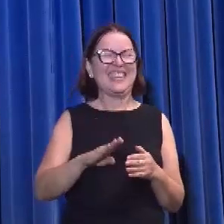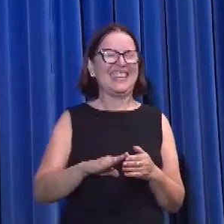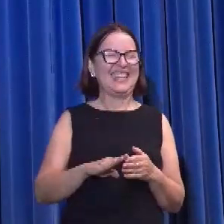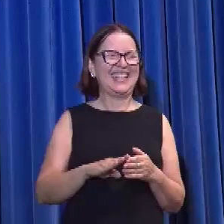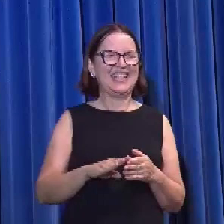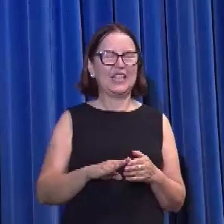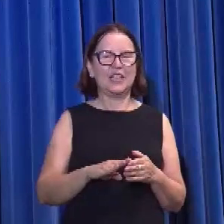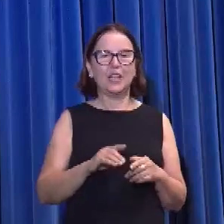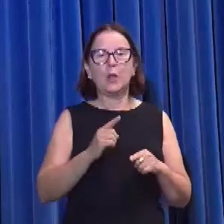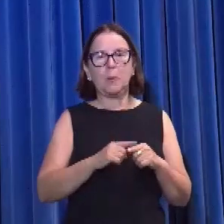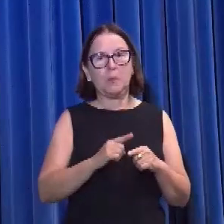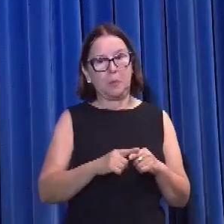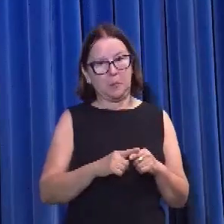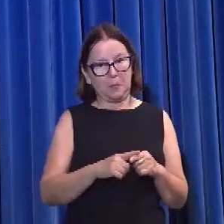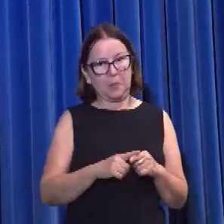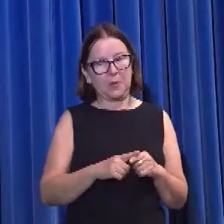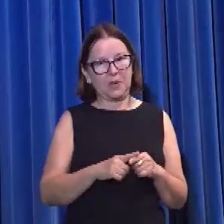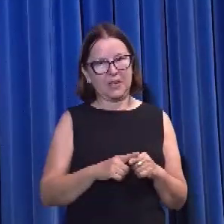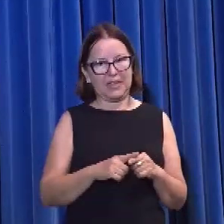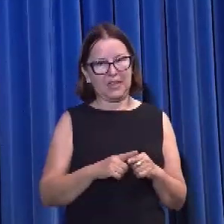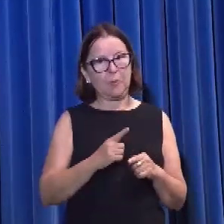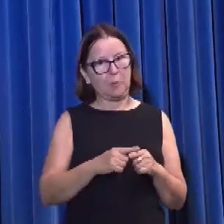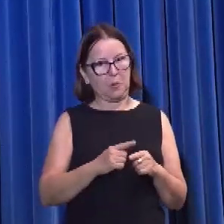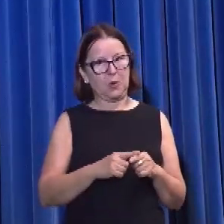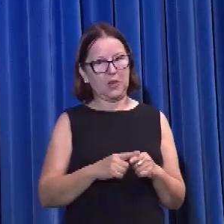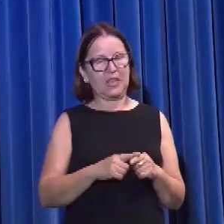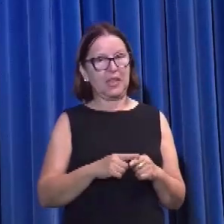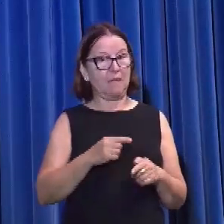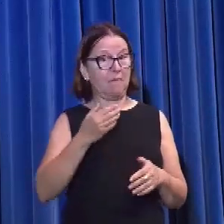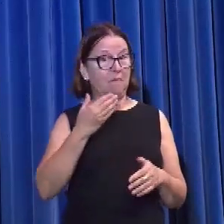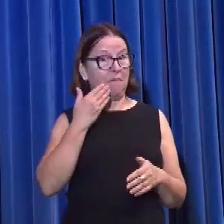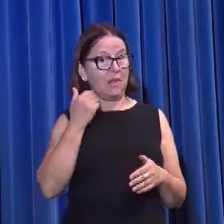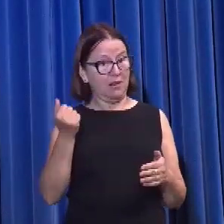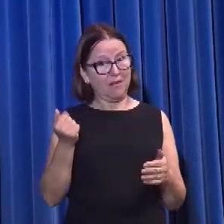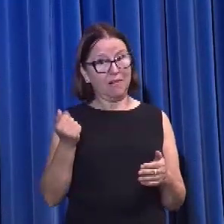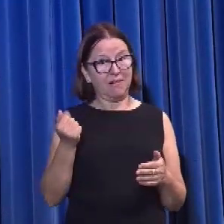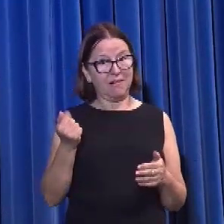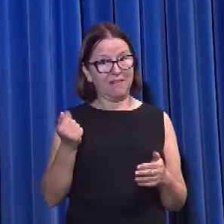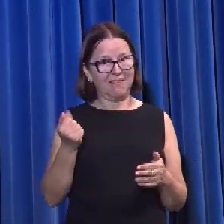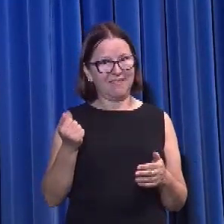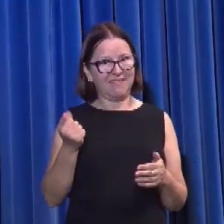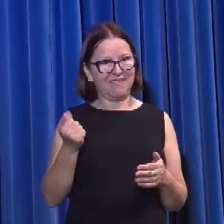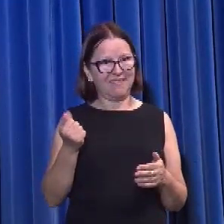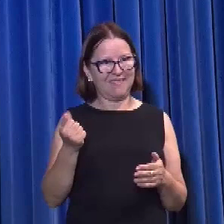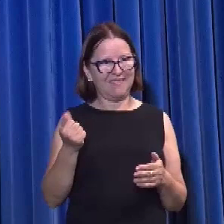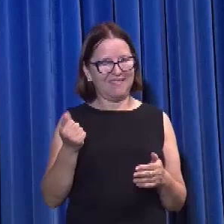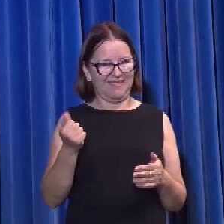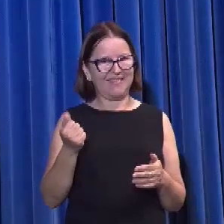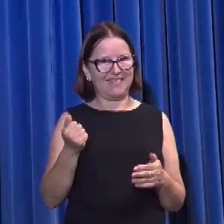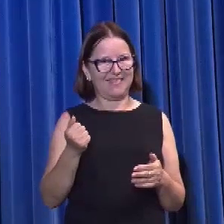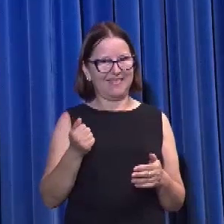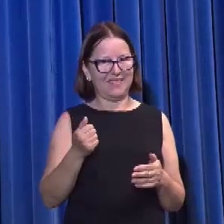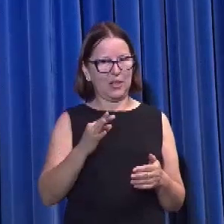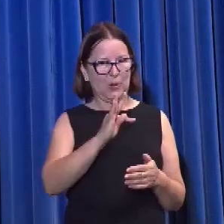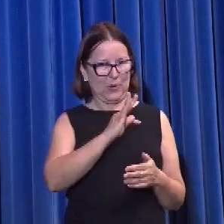Dentro da presunção do técnico, ele escolhe os